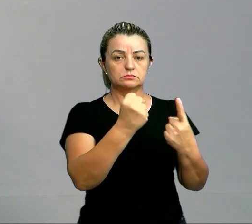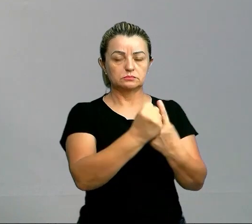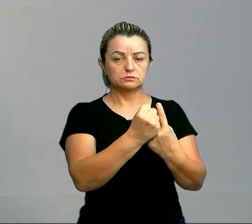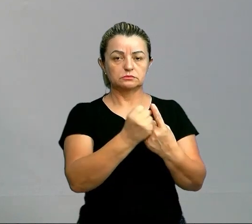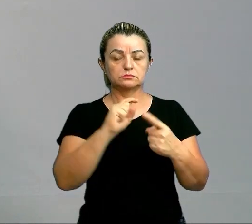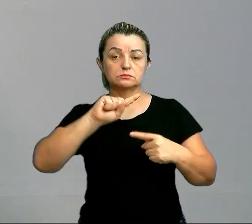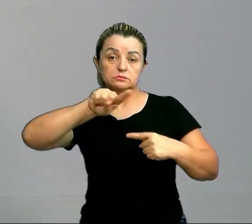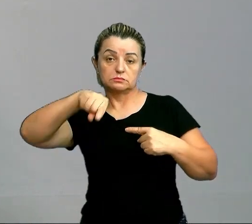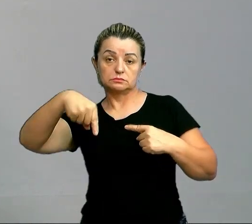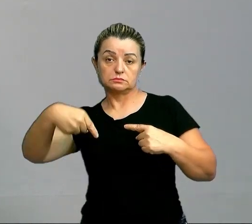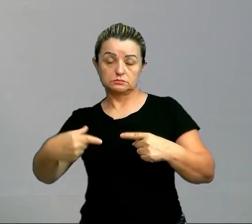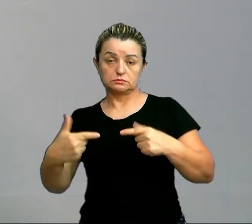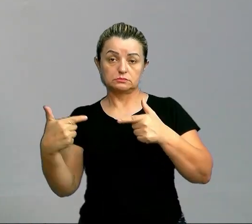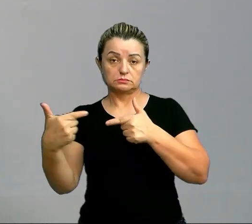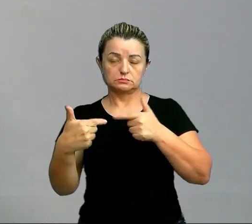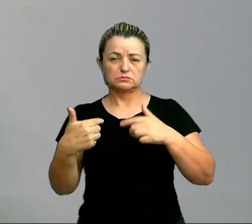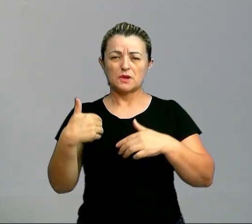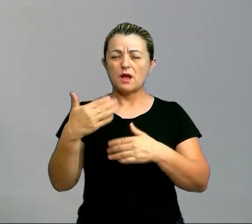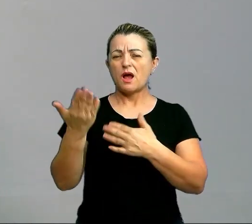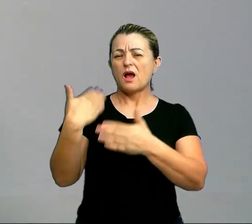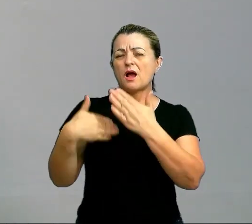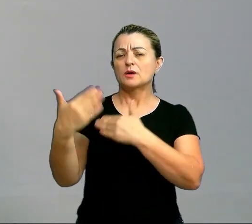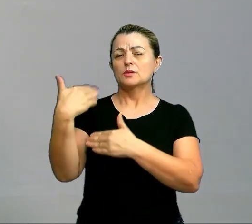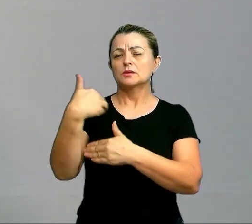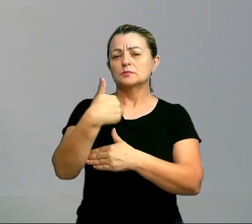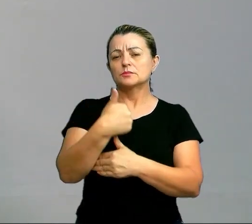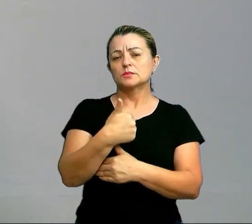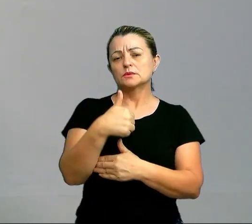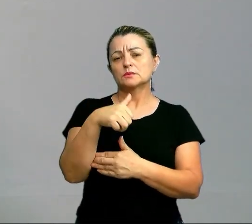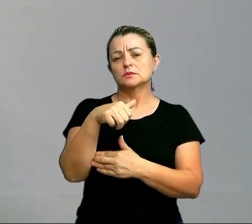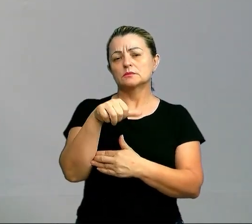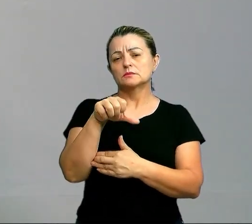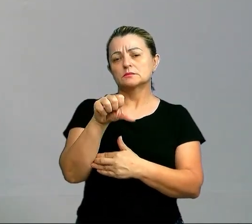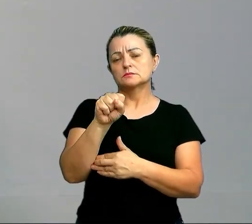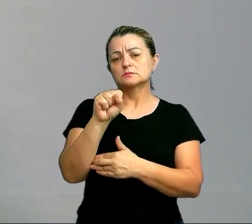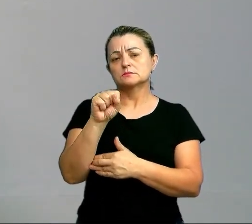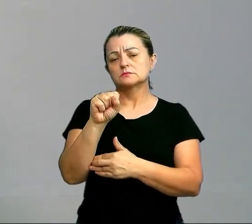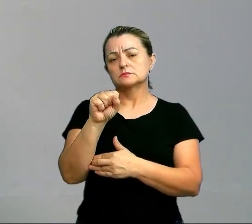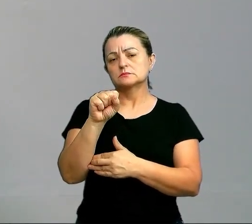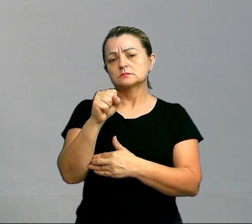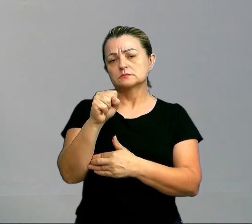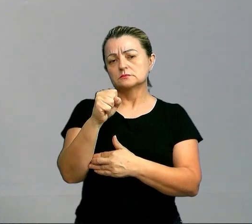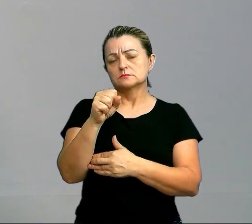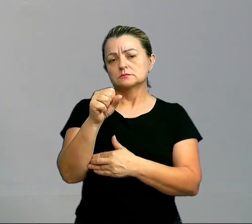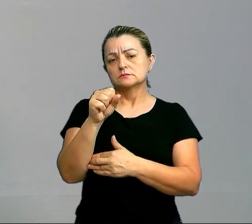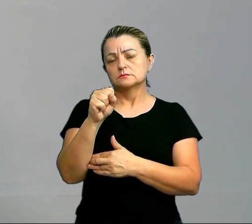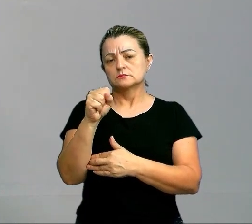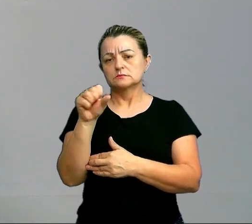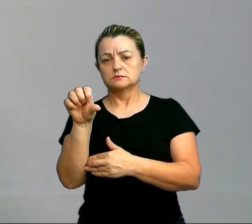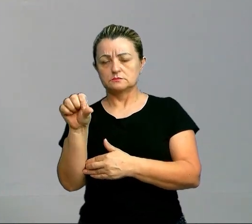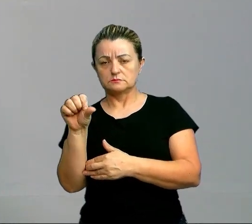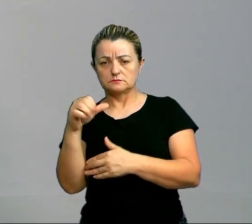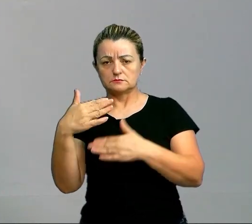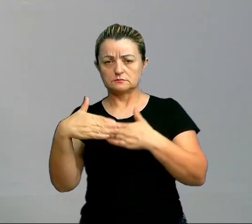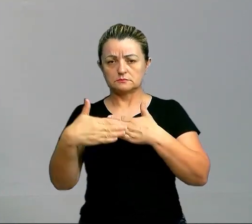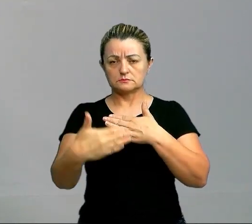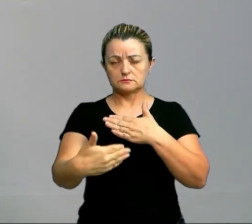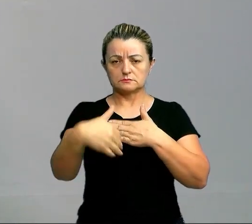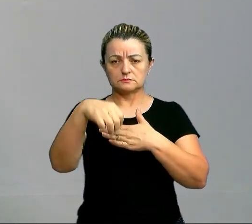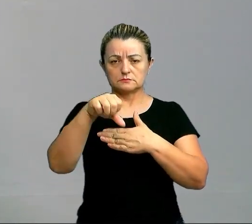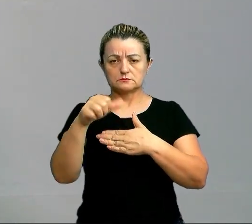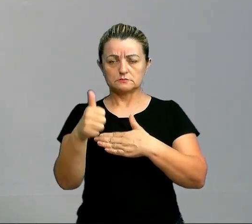em especial em 1989, com a queda do Muro de Berlim, e um pouquinho mais para frente, em 91, com a queda